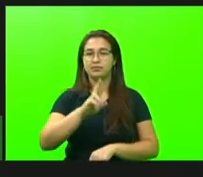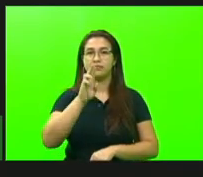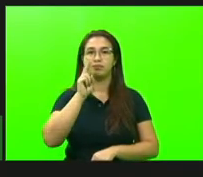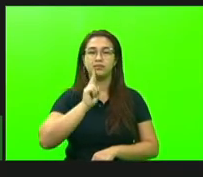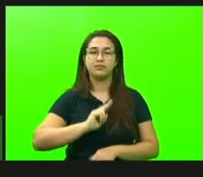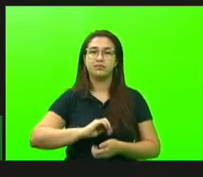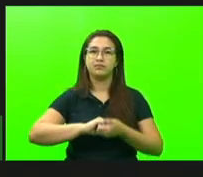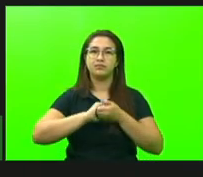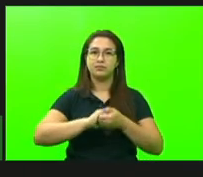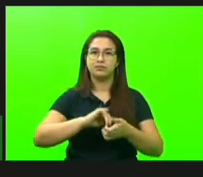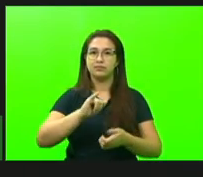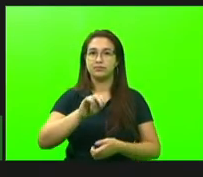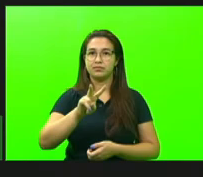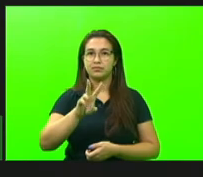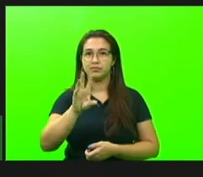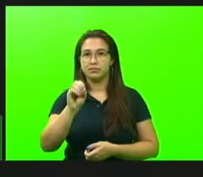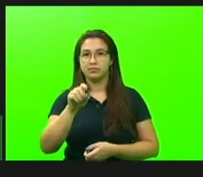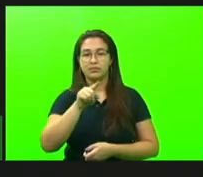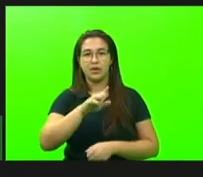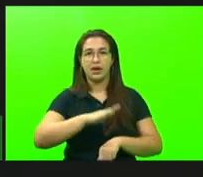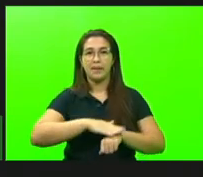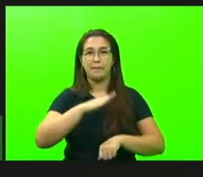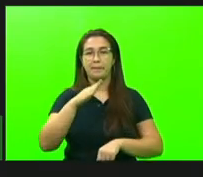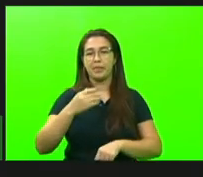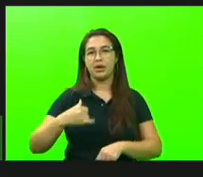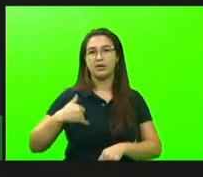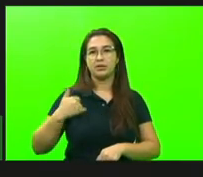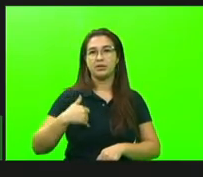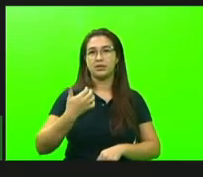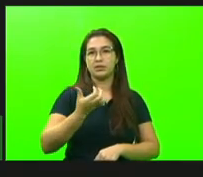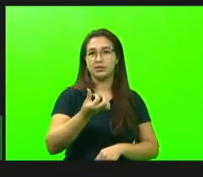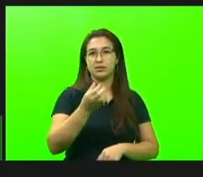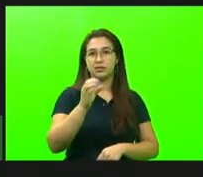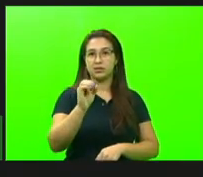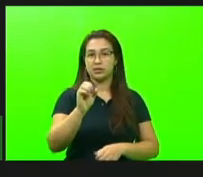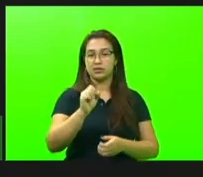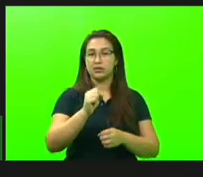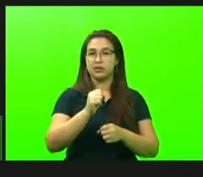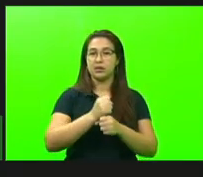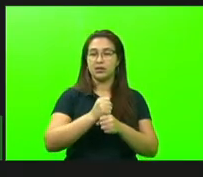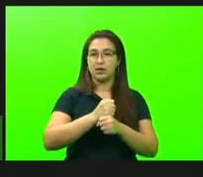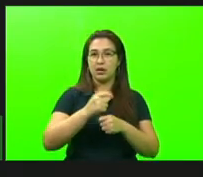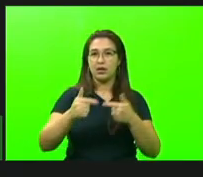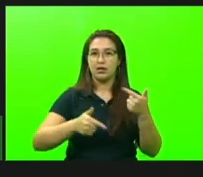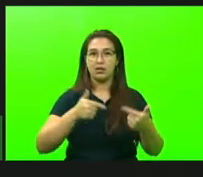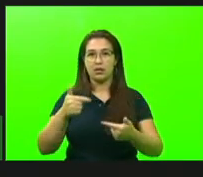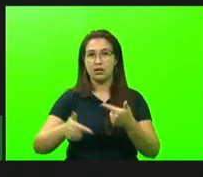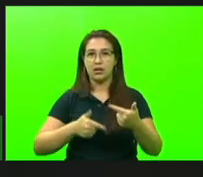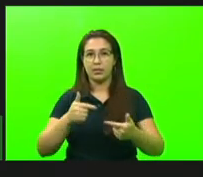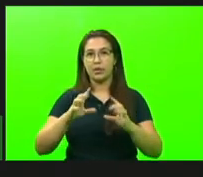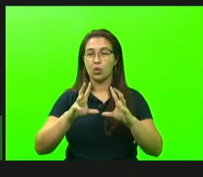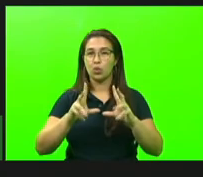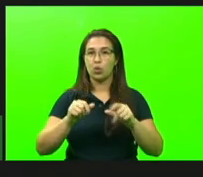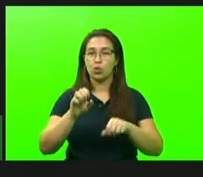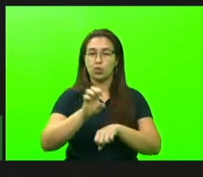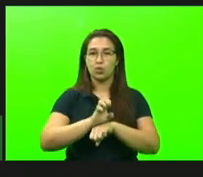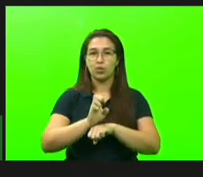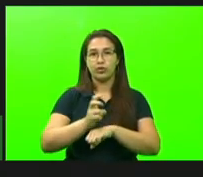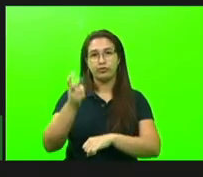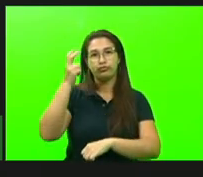cumprimentando o senhor Ivo Hadlis pelos mais de 60 anos ininterruptos de atividade cultural em todo o Estado. Em